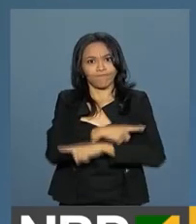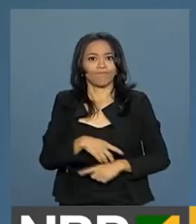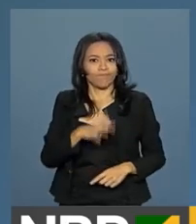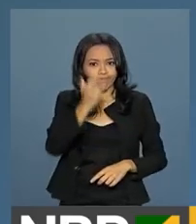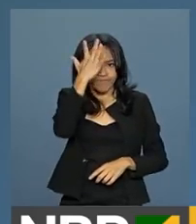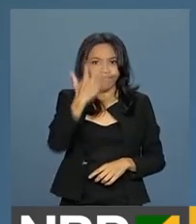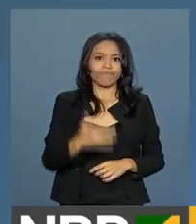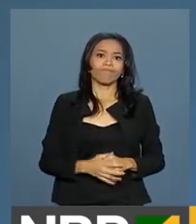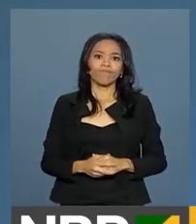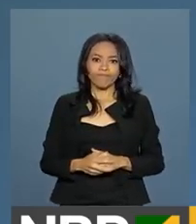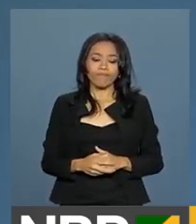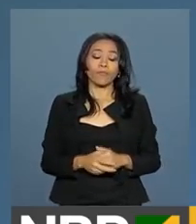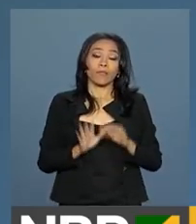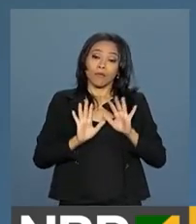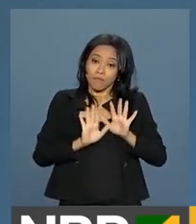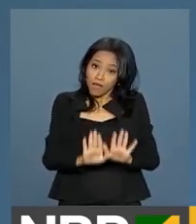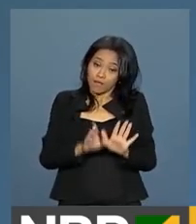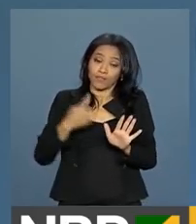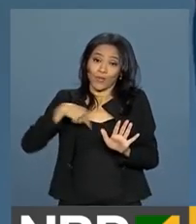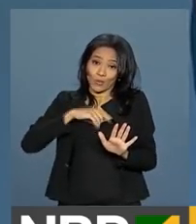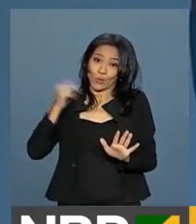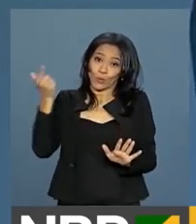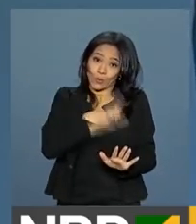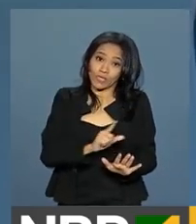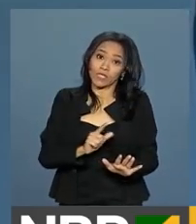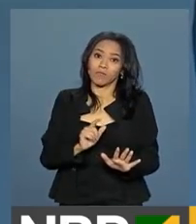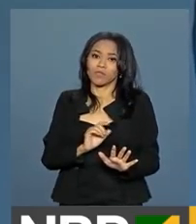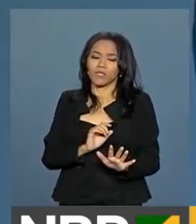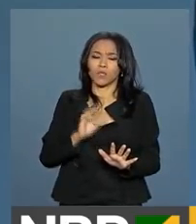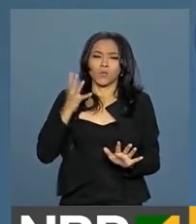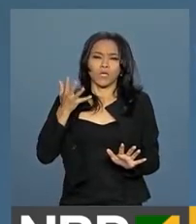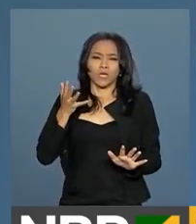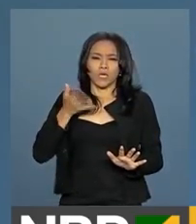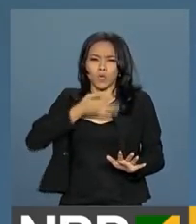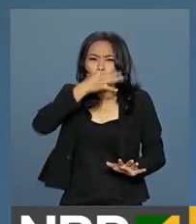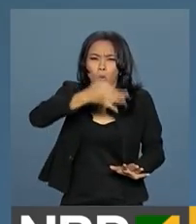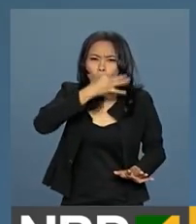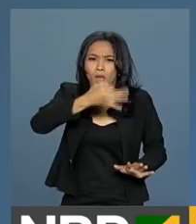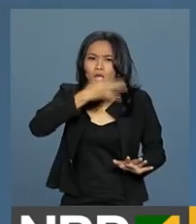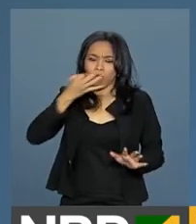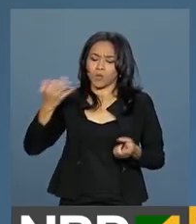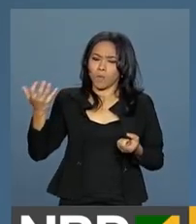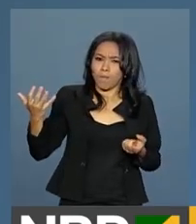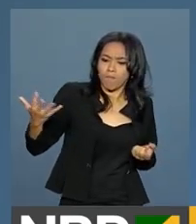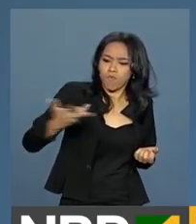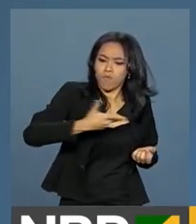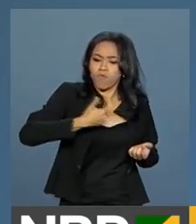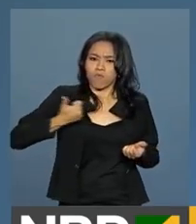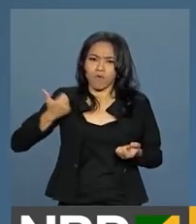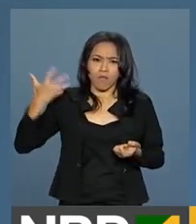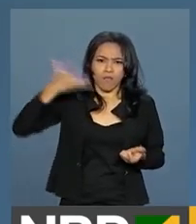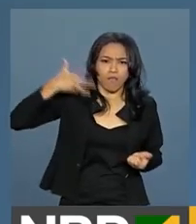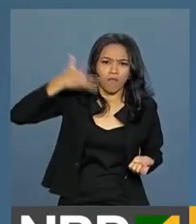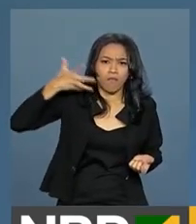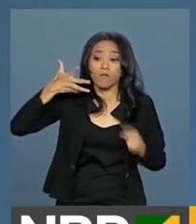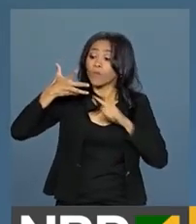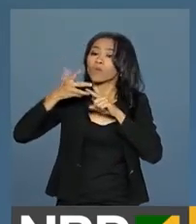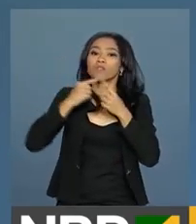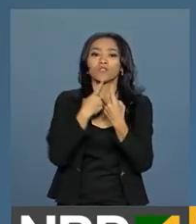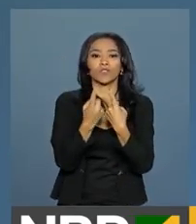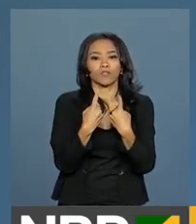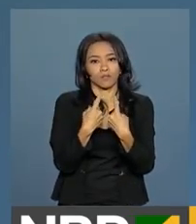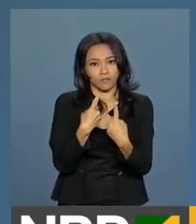mas respondemos com a força do argumento com o poder do diálogo diallo